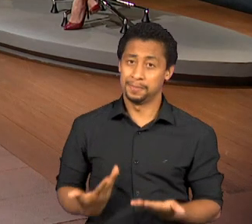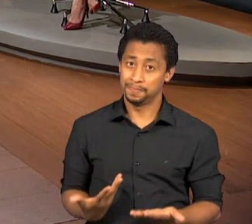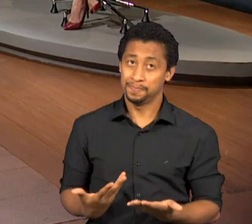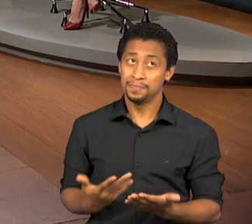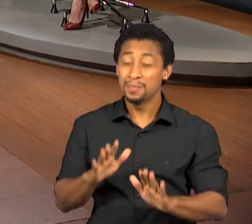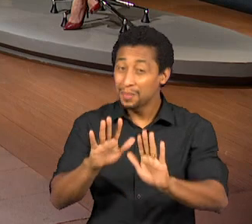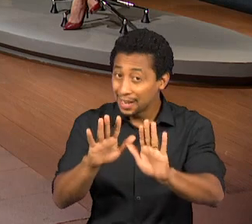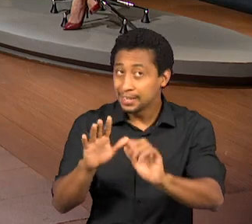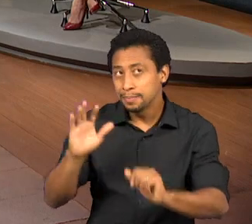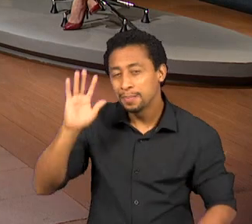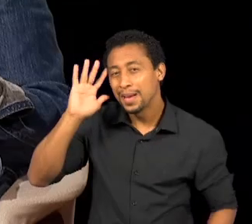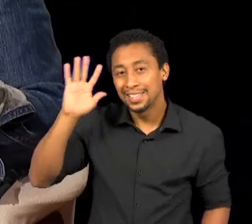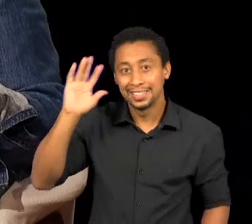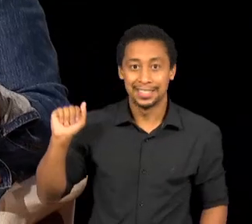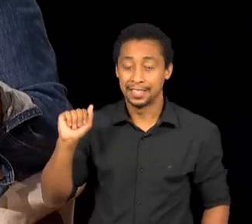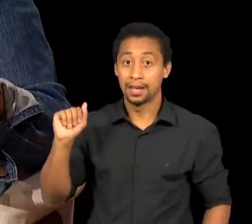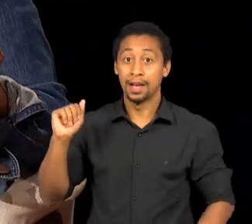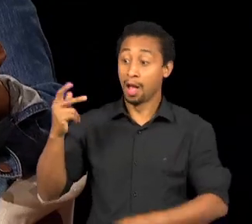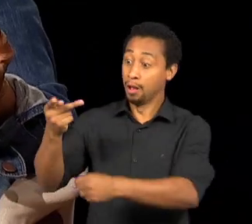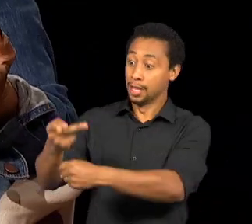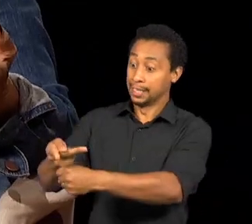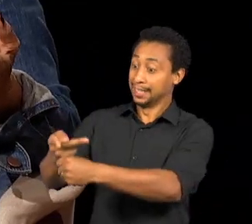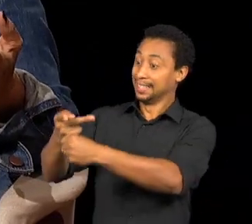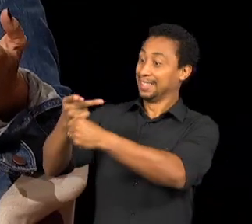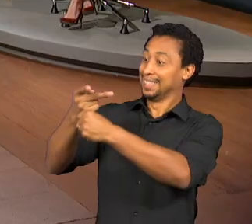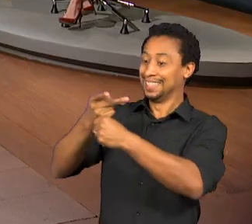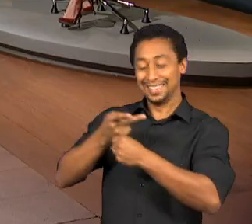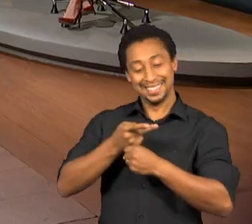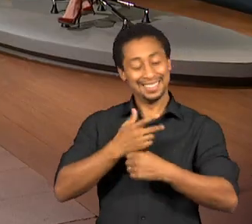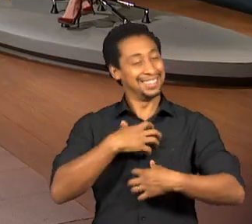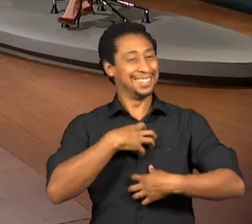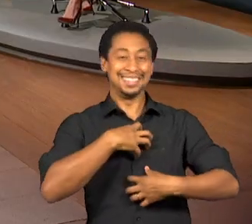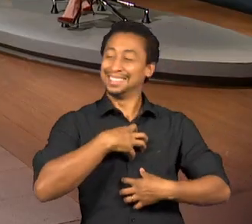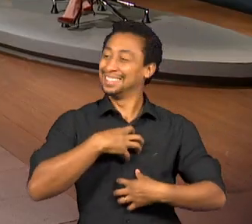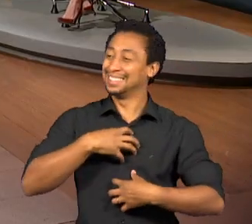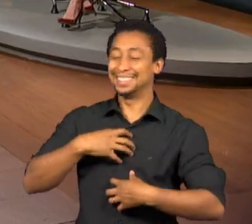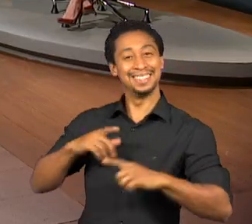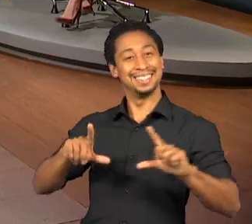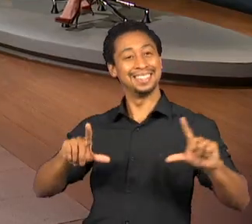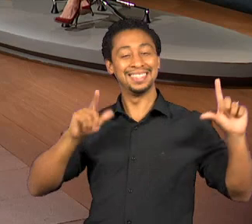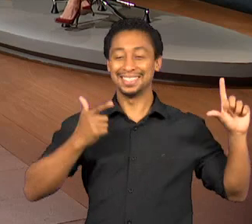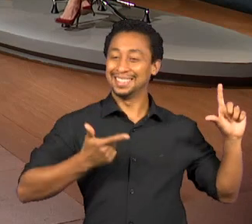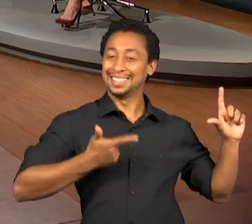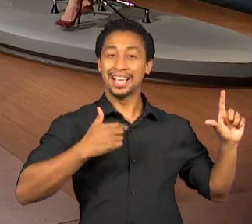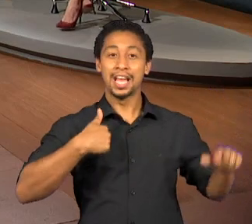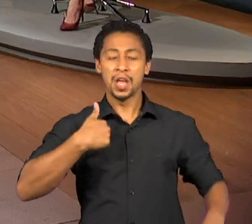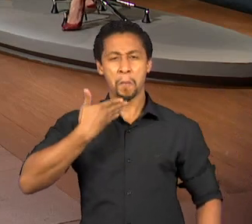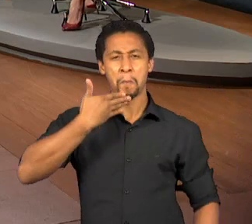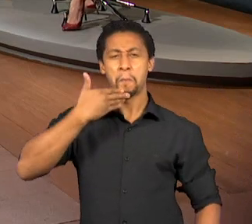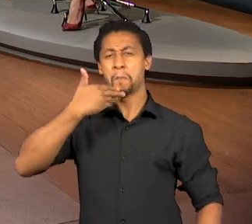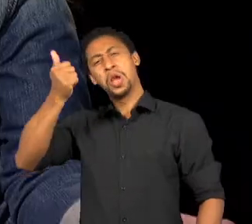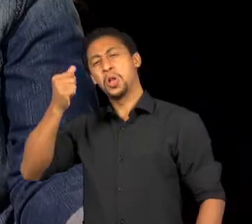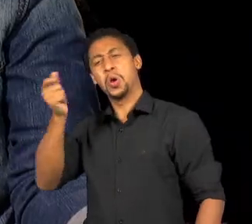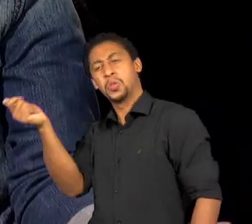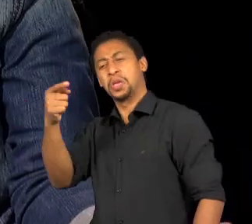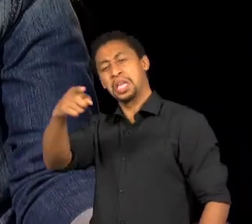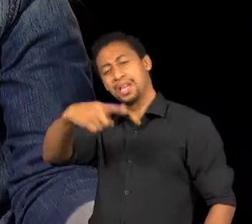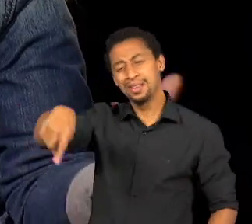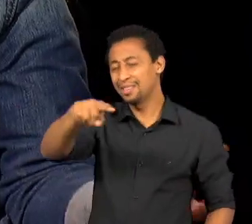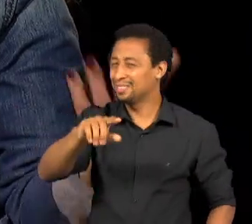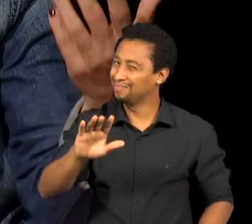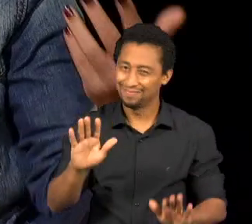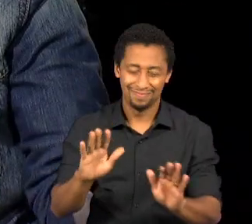inútil você achar que um prêmio vai fazer com que você seja melhor. É